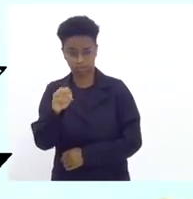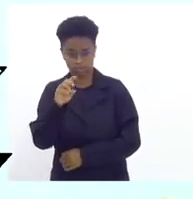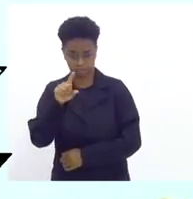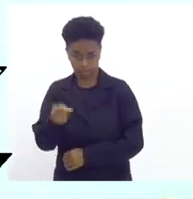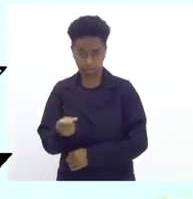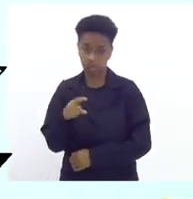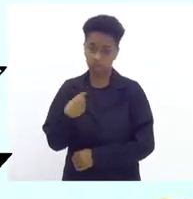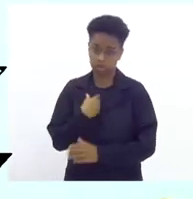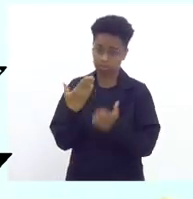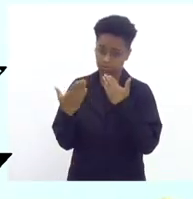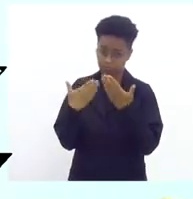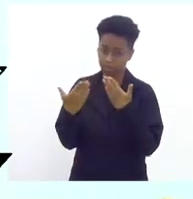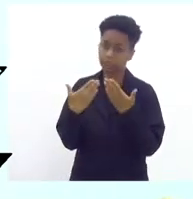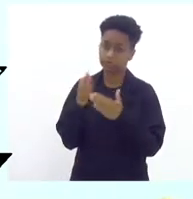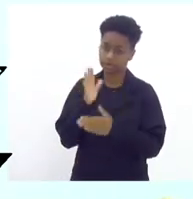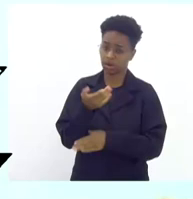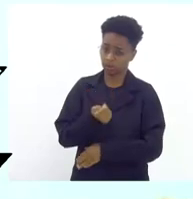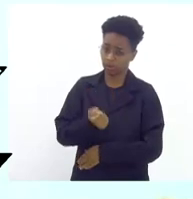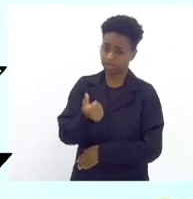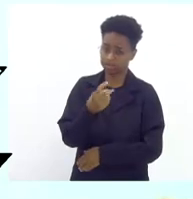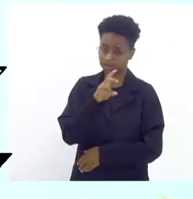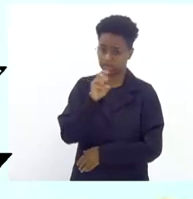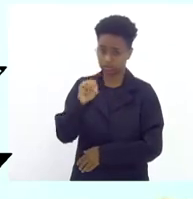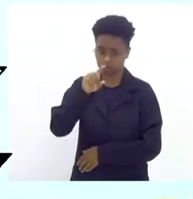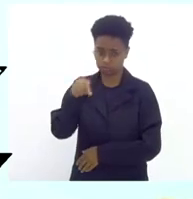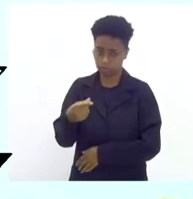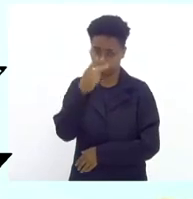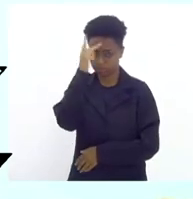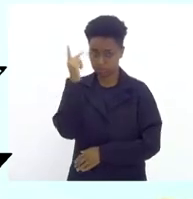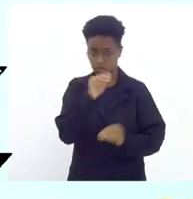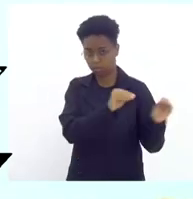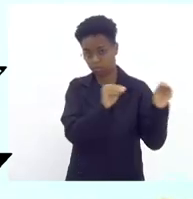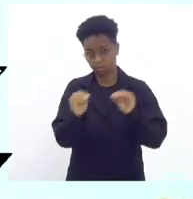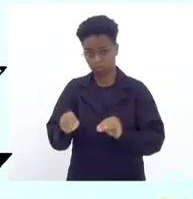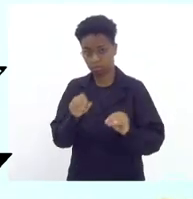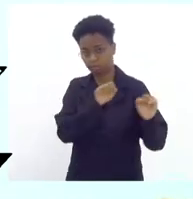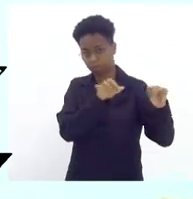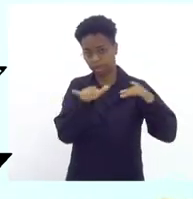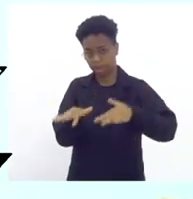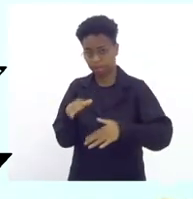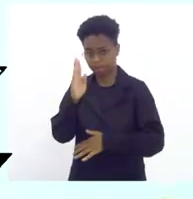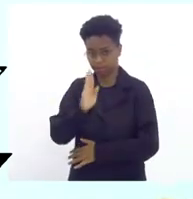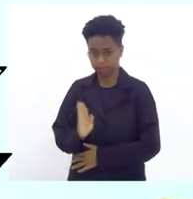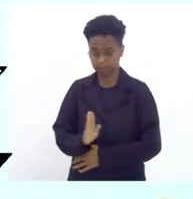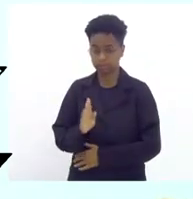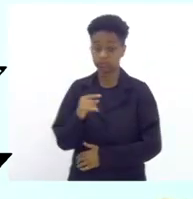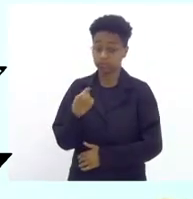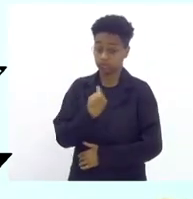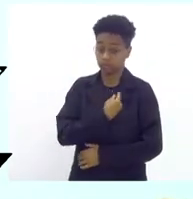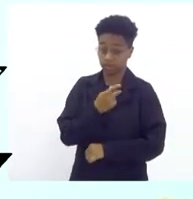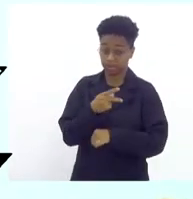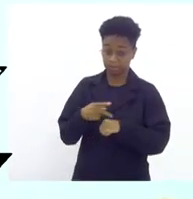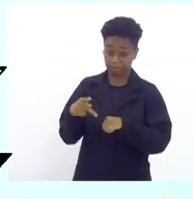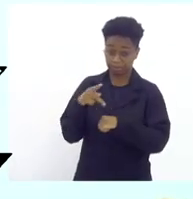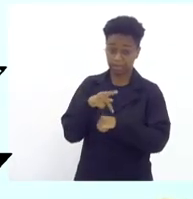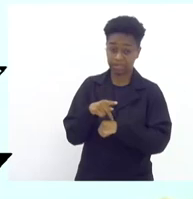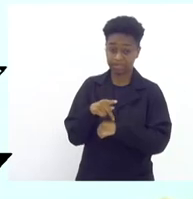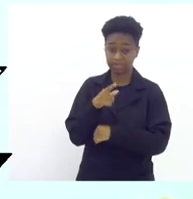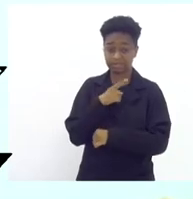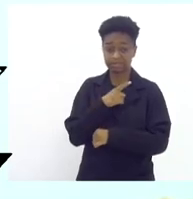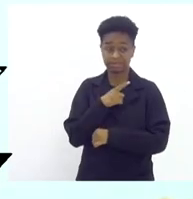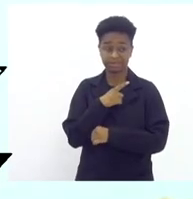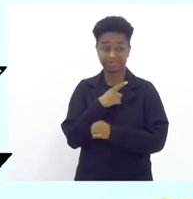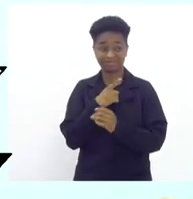conversando já chega a meio milhão de pessoas que estão aqui hoje no Brasil os nossos países Elas têm